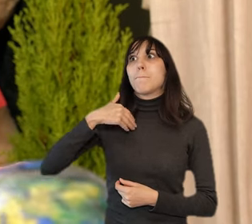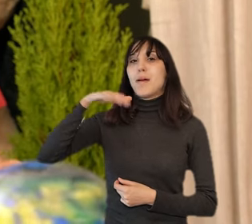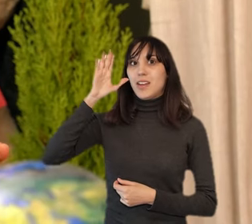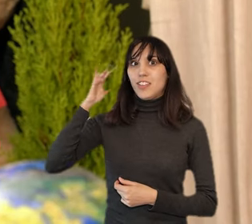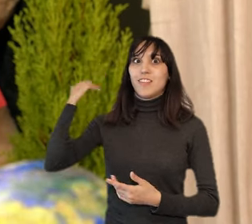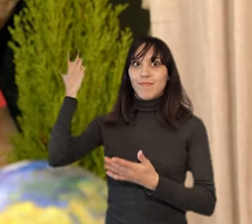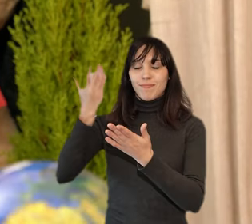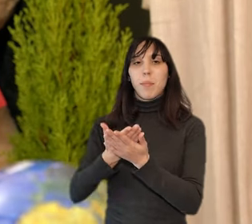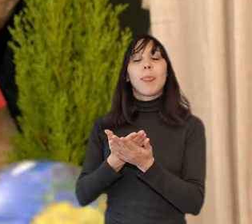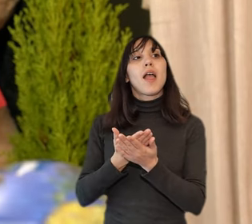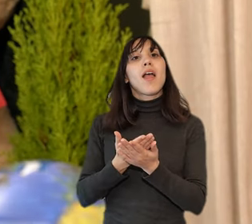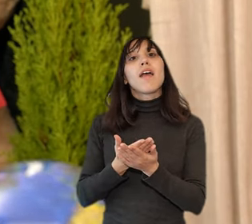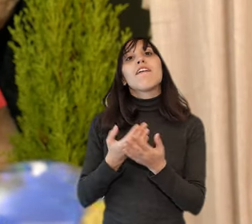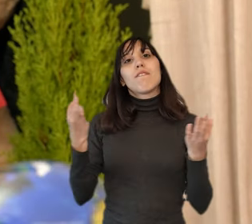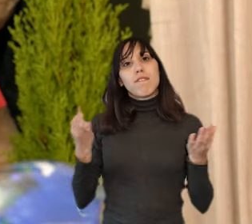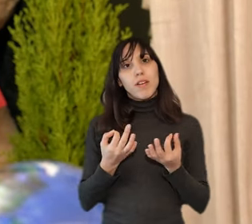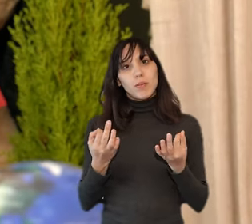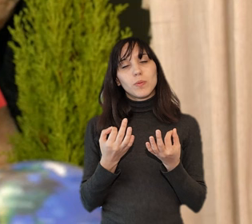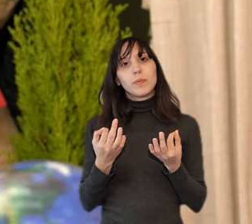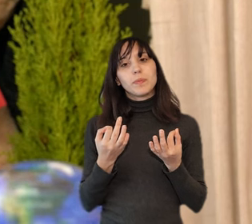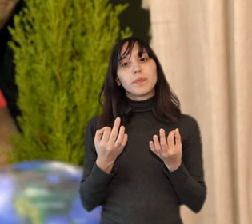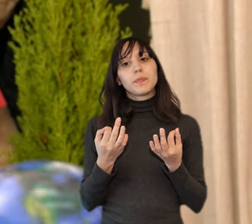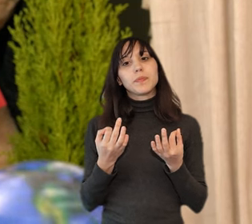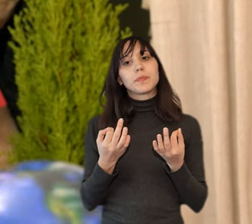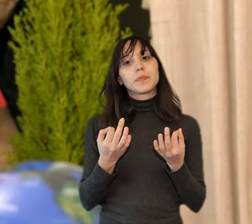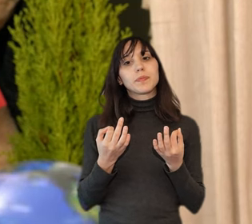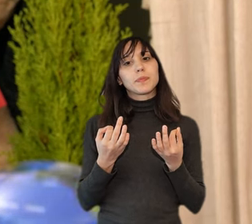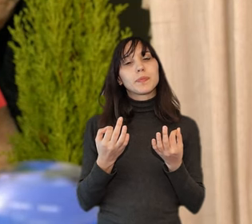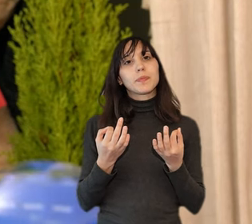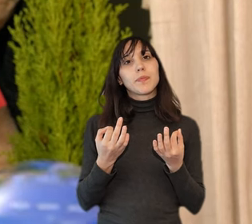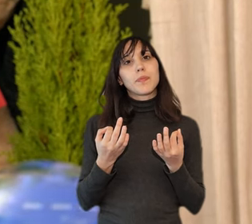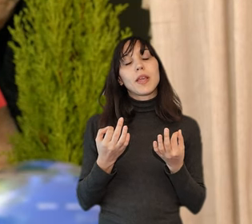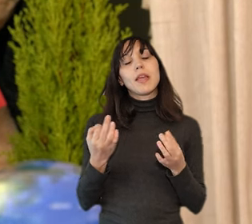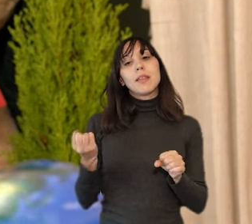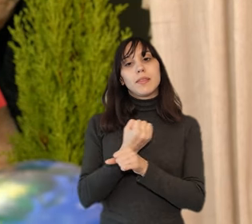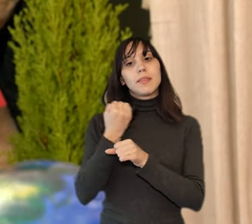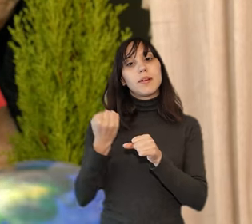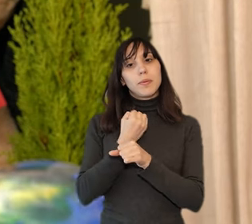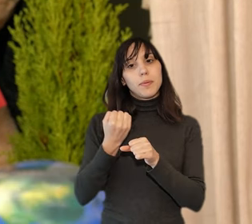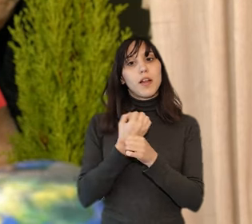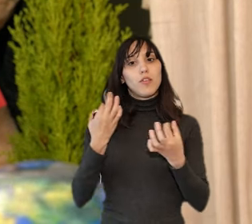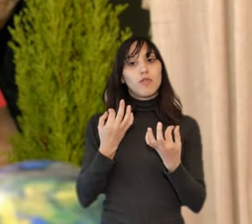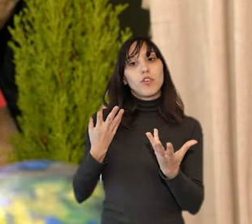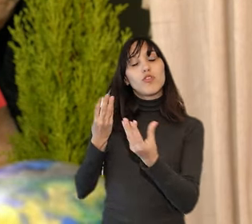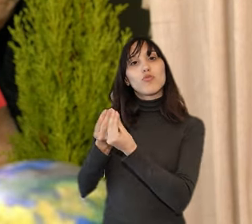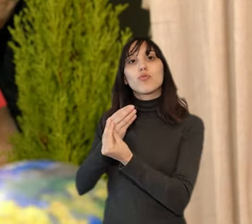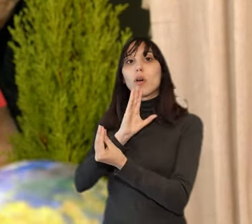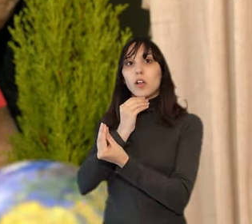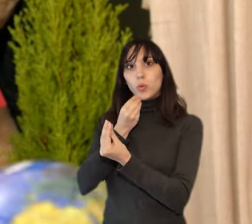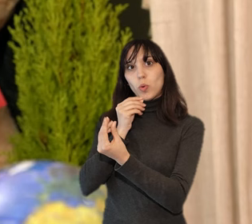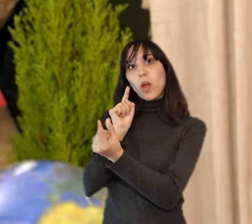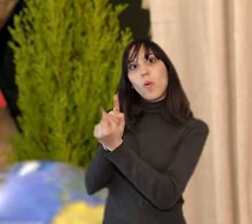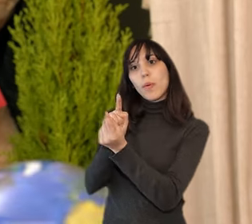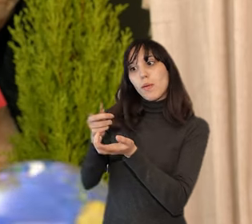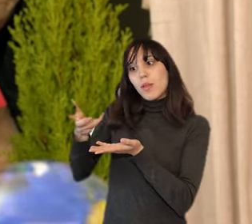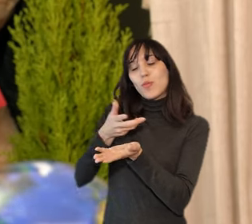J disse hah há realmente um um trabalho não é que é feito com o aluno há um acompanhamento